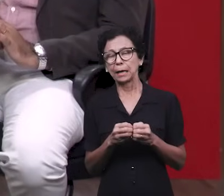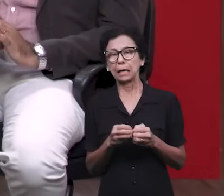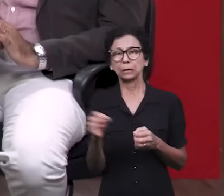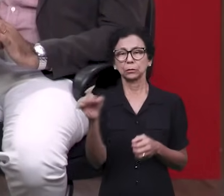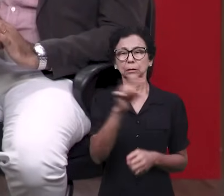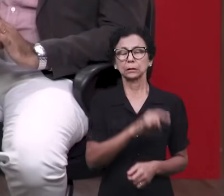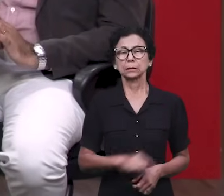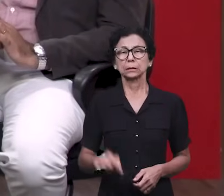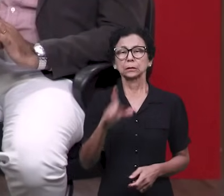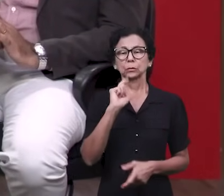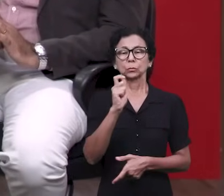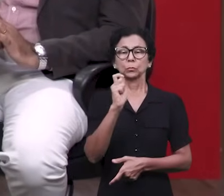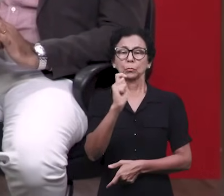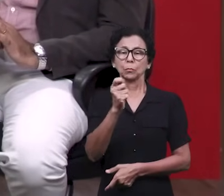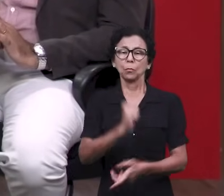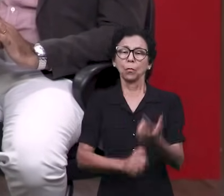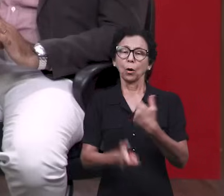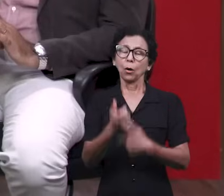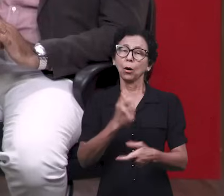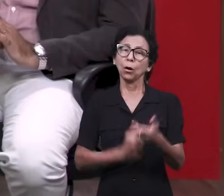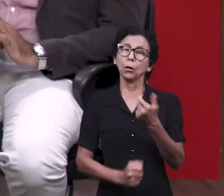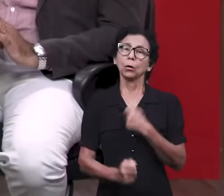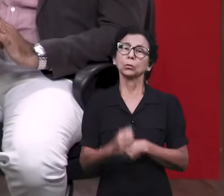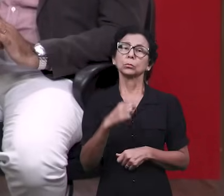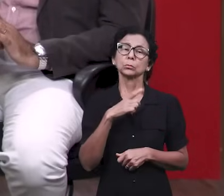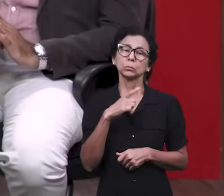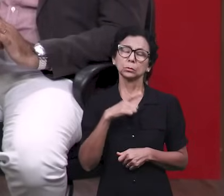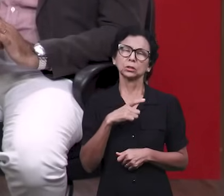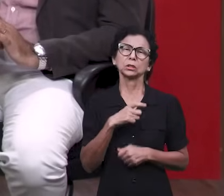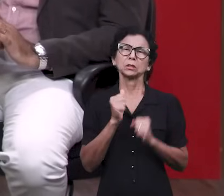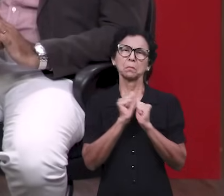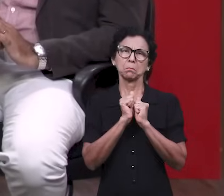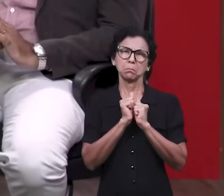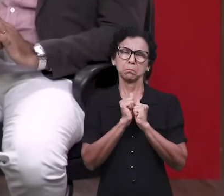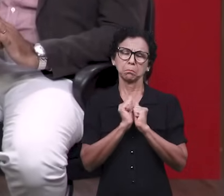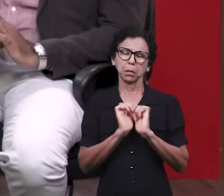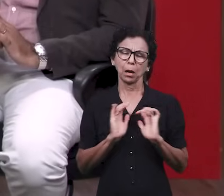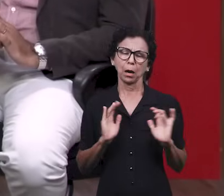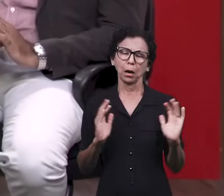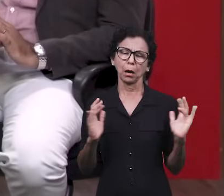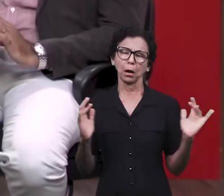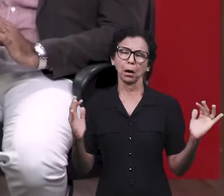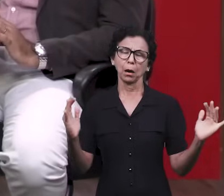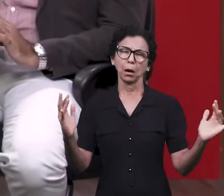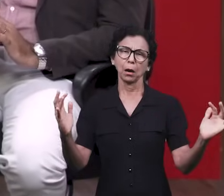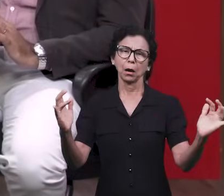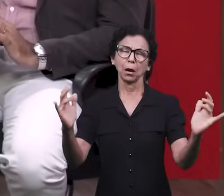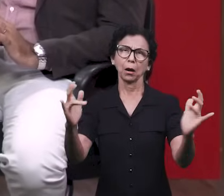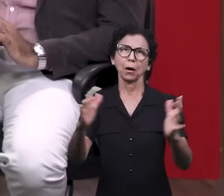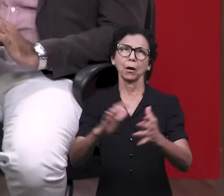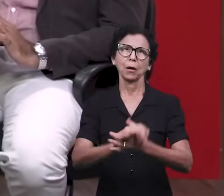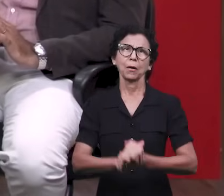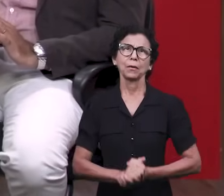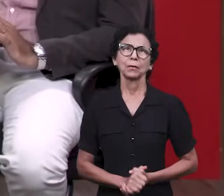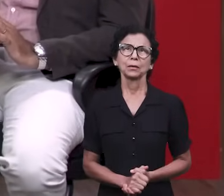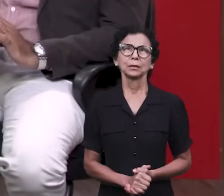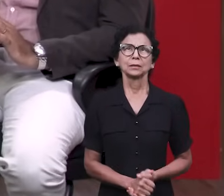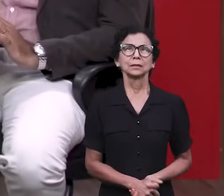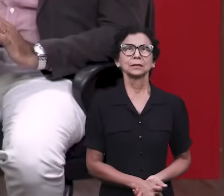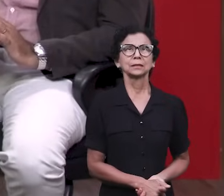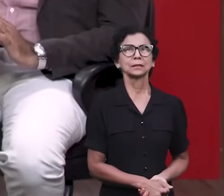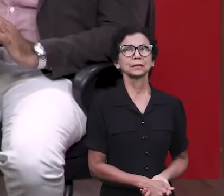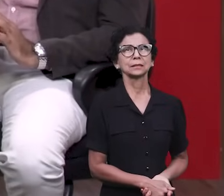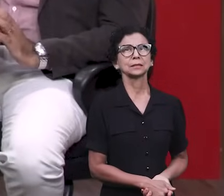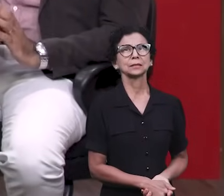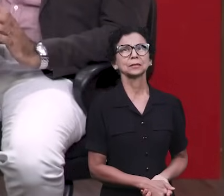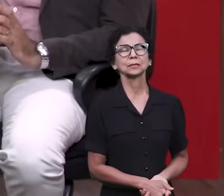alguma aglomeração, porque eram locais de encontro. Onde se bebia água, né? Onde se bebia a água. Mas, Vinícius, faz favor. Amém.